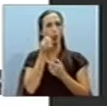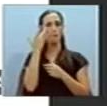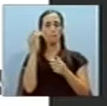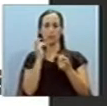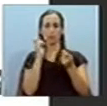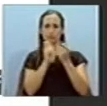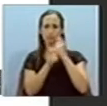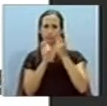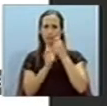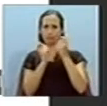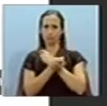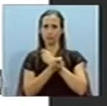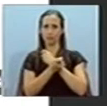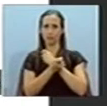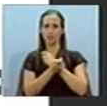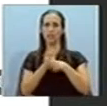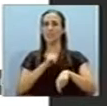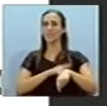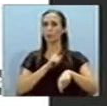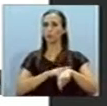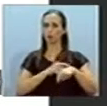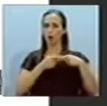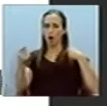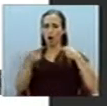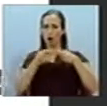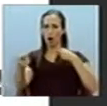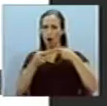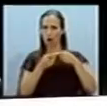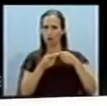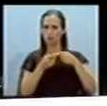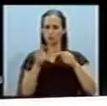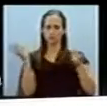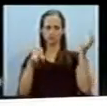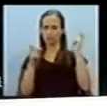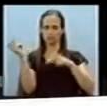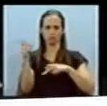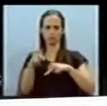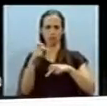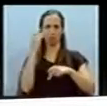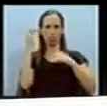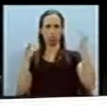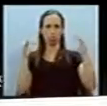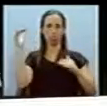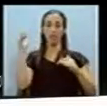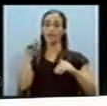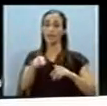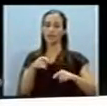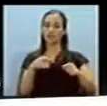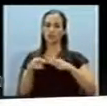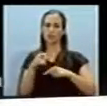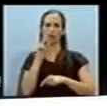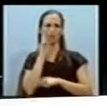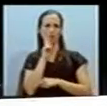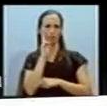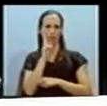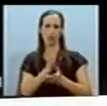vários períodos, em durações de período de tempo muito diferentes e, portanto, esta é uma estrela que vai continuar a ser observada. A